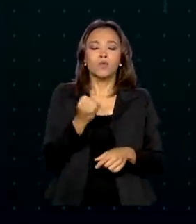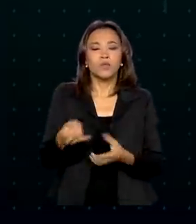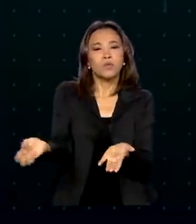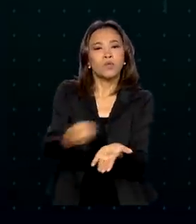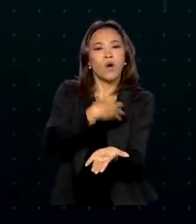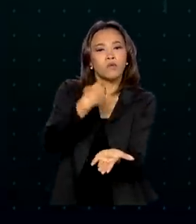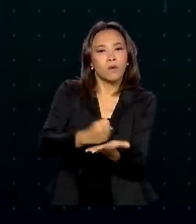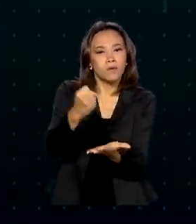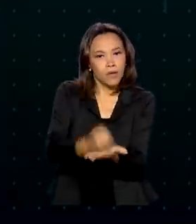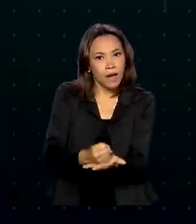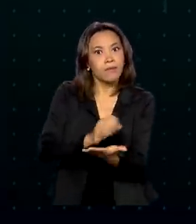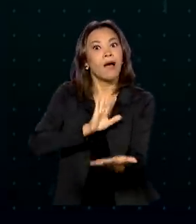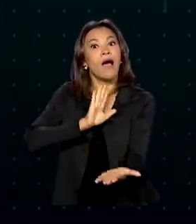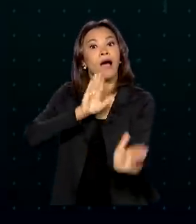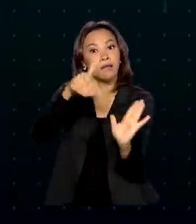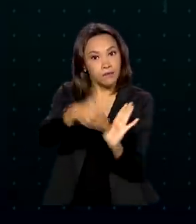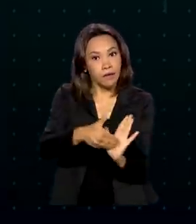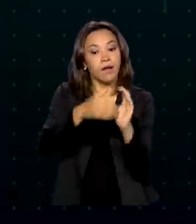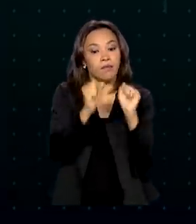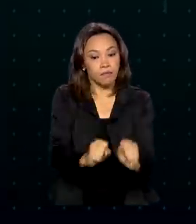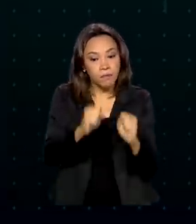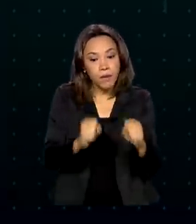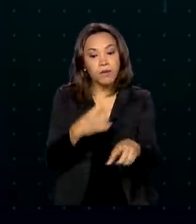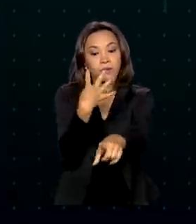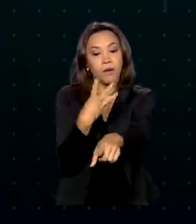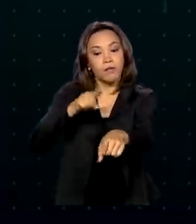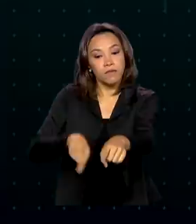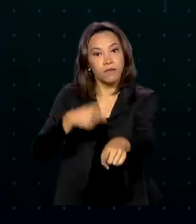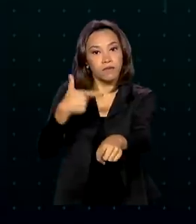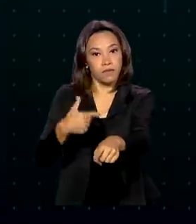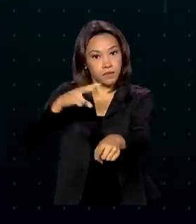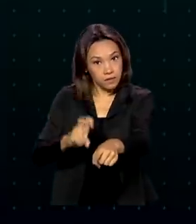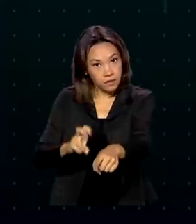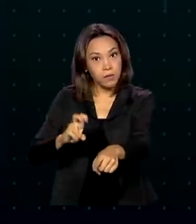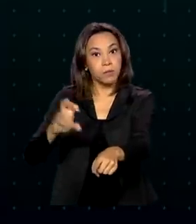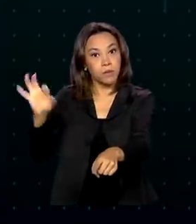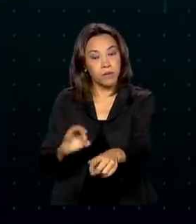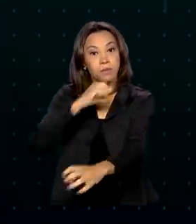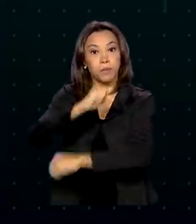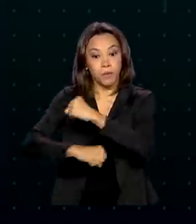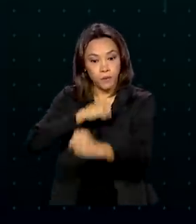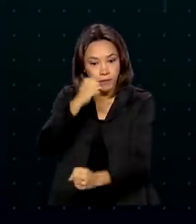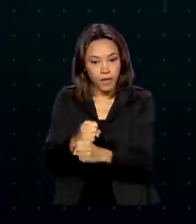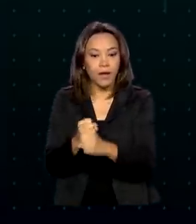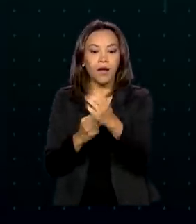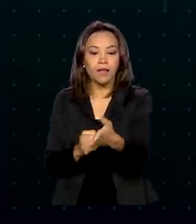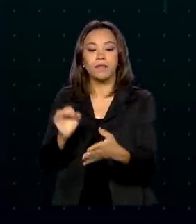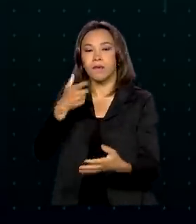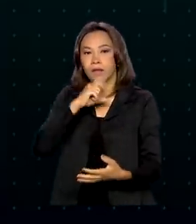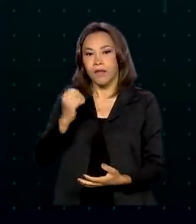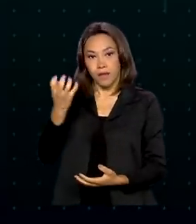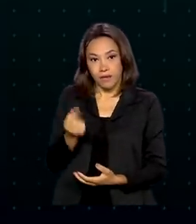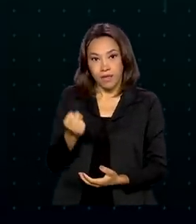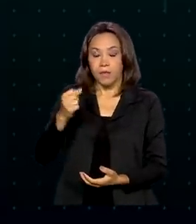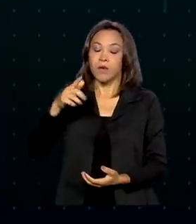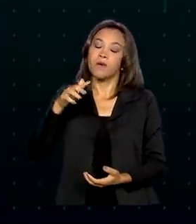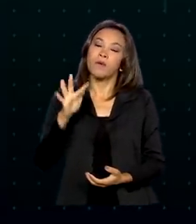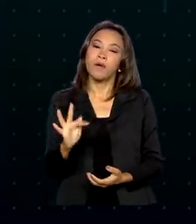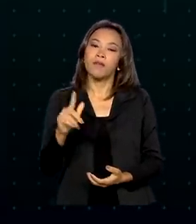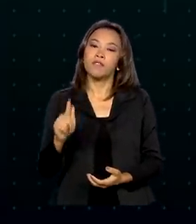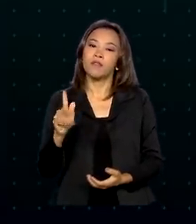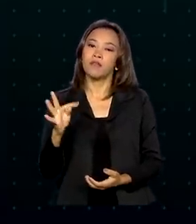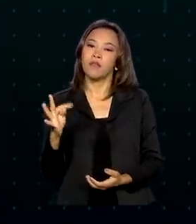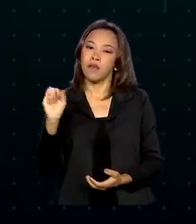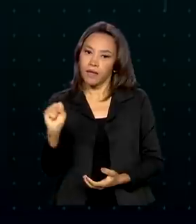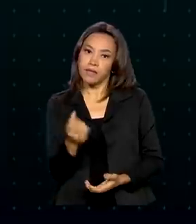contratos poderão chegar a 4,25 por cento ao ano para cotistas do FGTS e nas